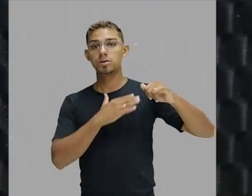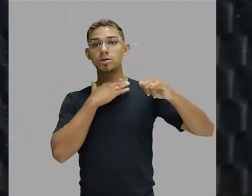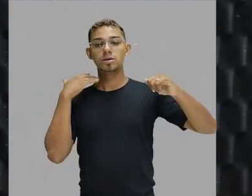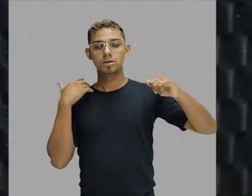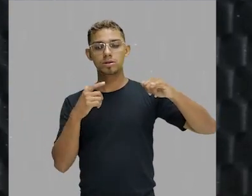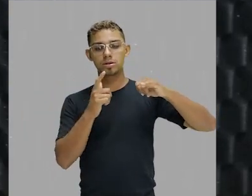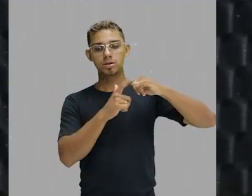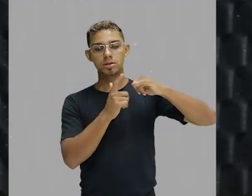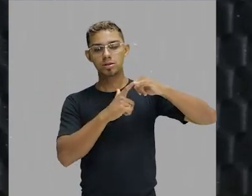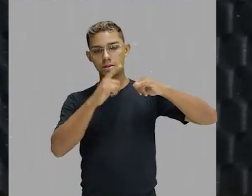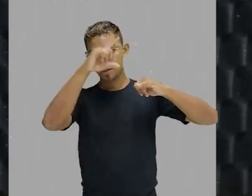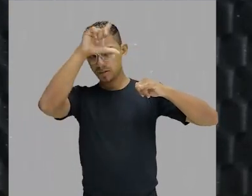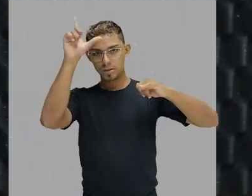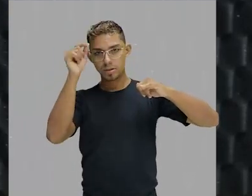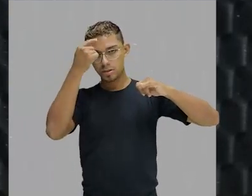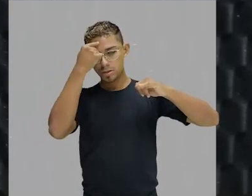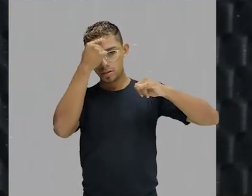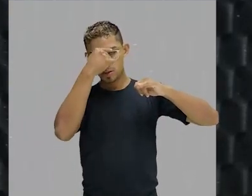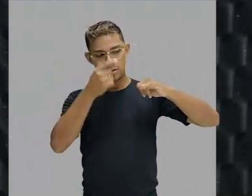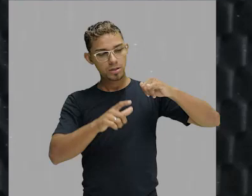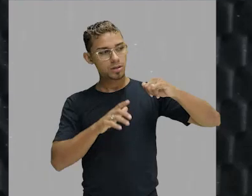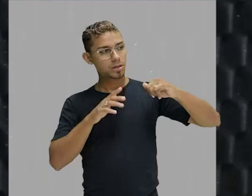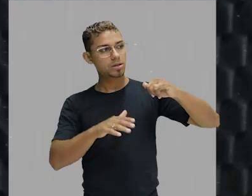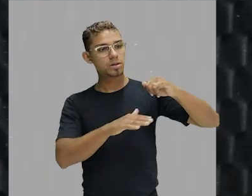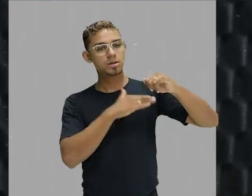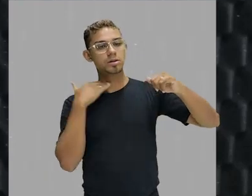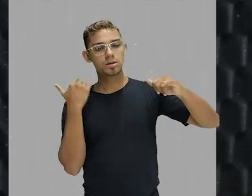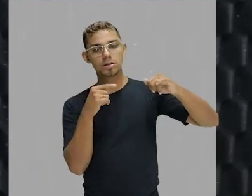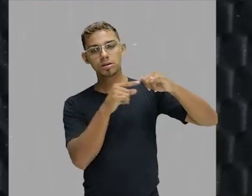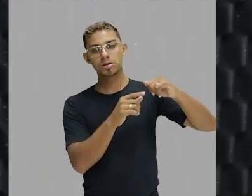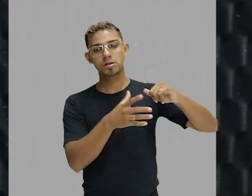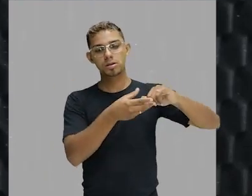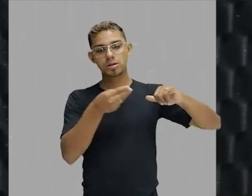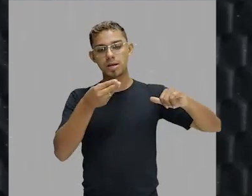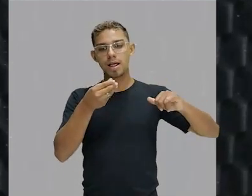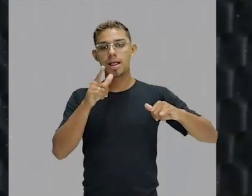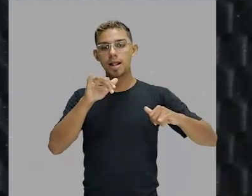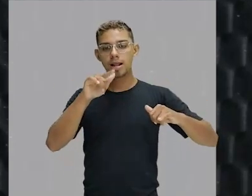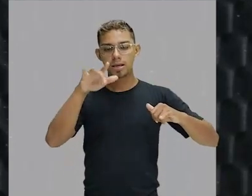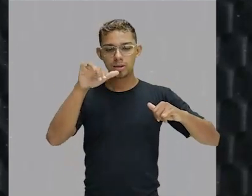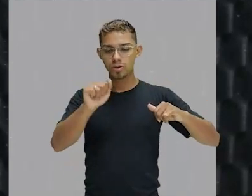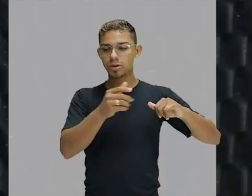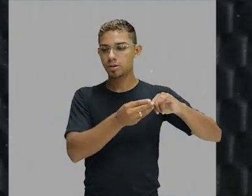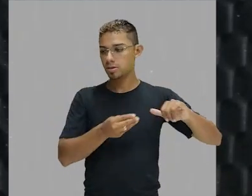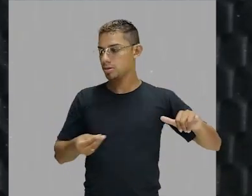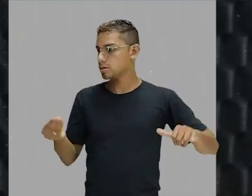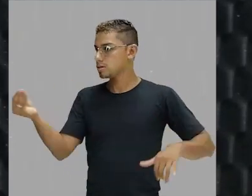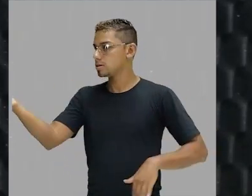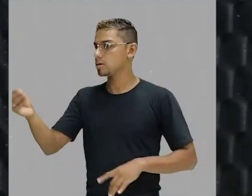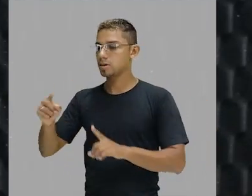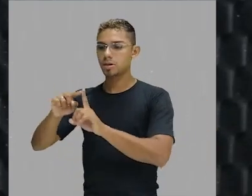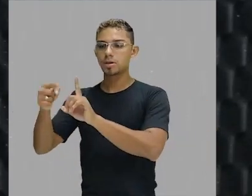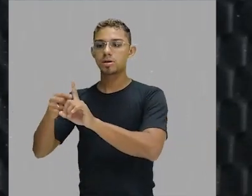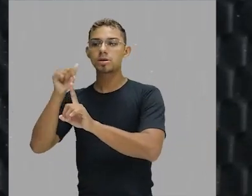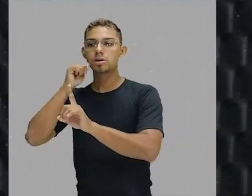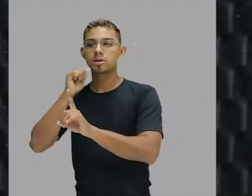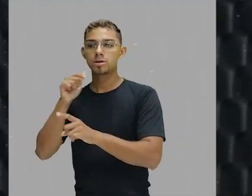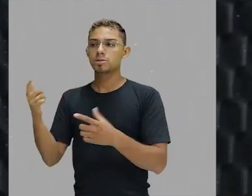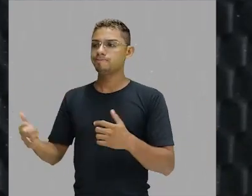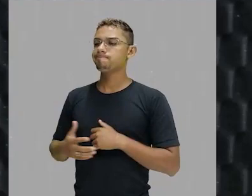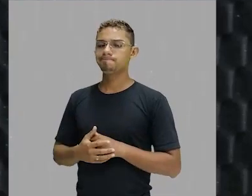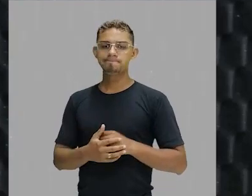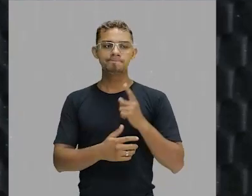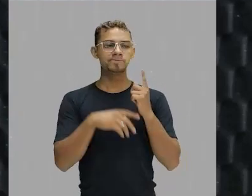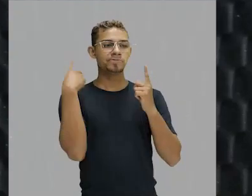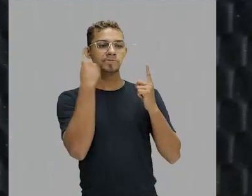tem uma estrela na testa, ele vai lá e mata o boi, tira a língua e faz o desejo dela ser satisfeito. É óbvio que ele vai ser